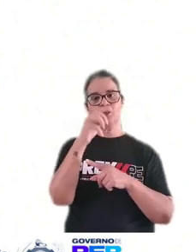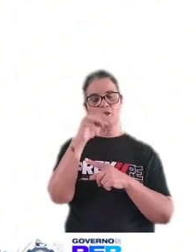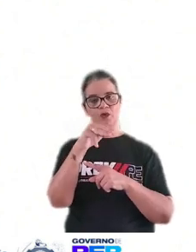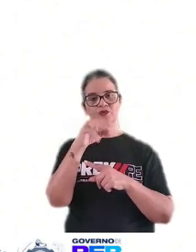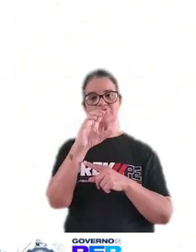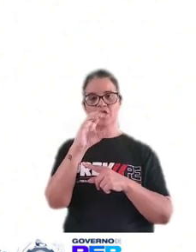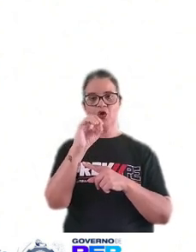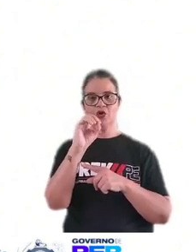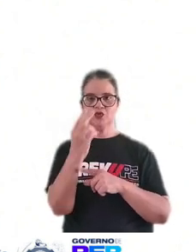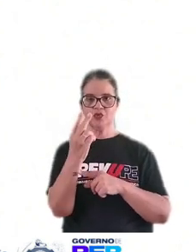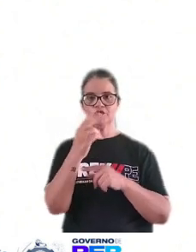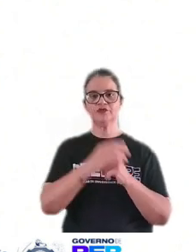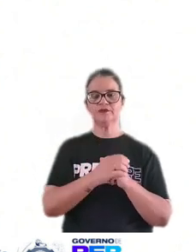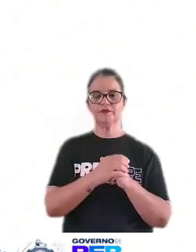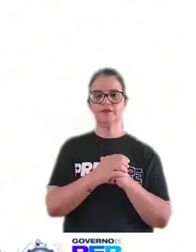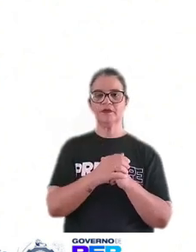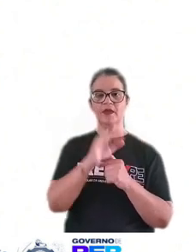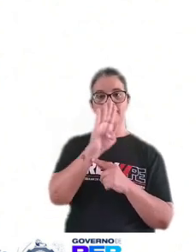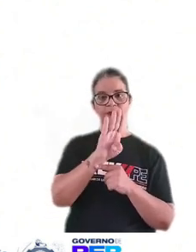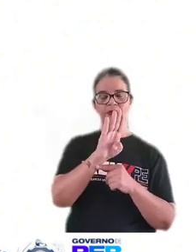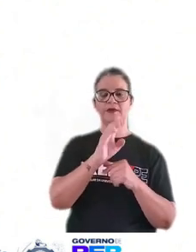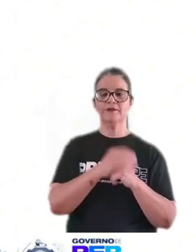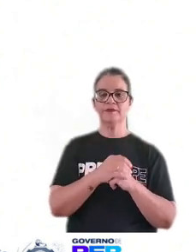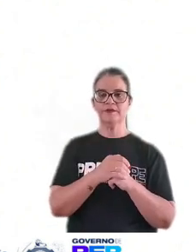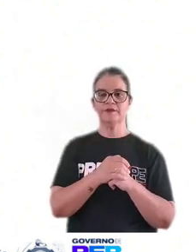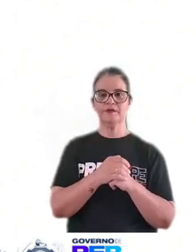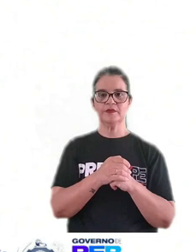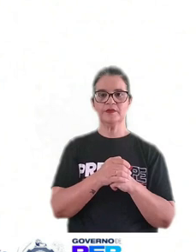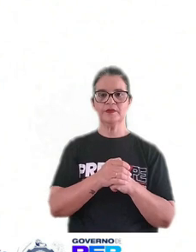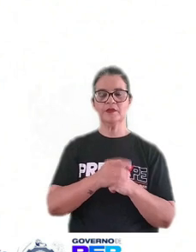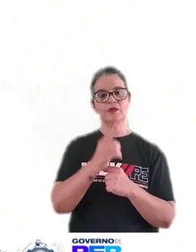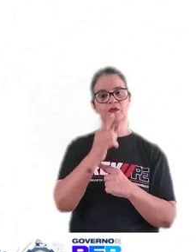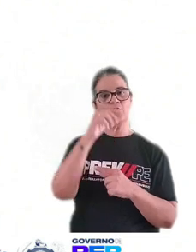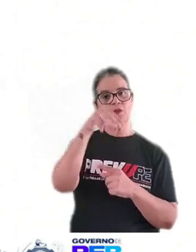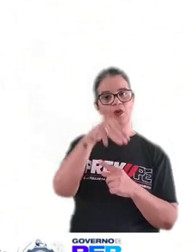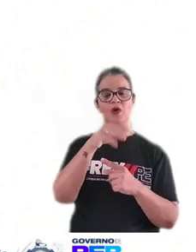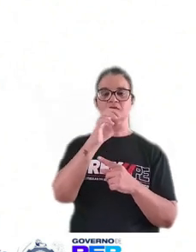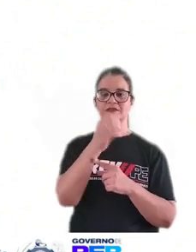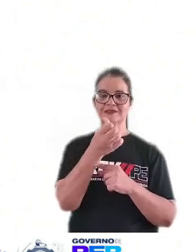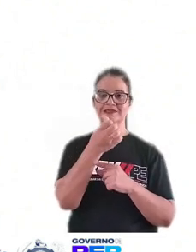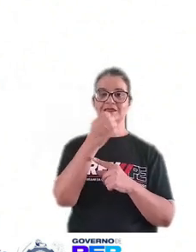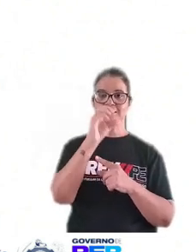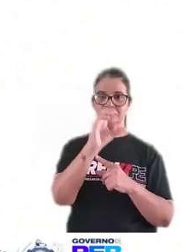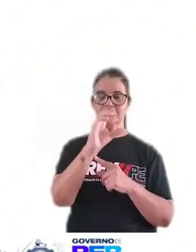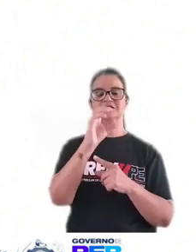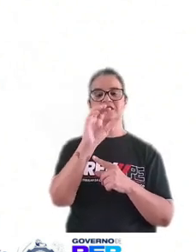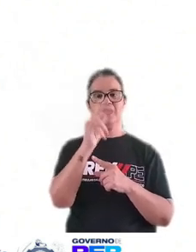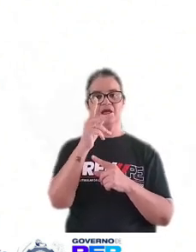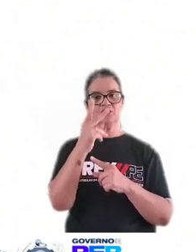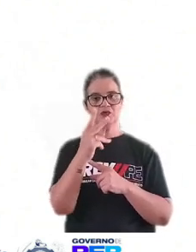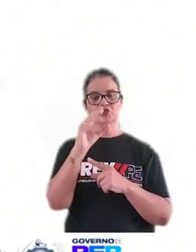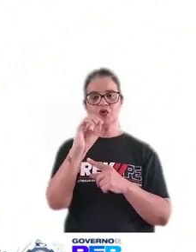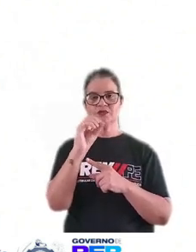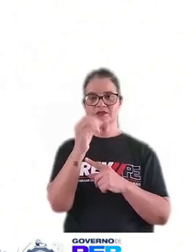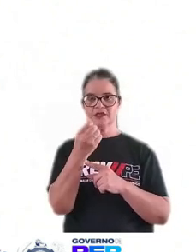mais 1 mol de CO2 alternativa B 1 mol de